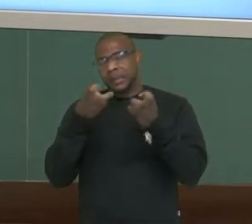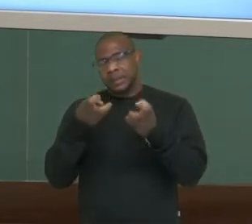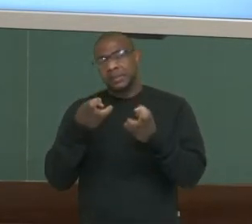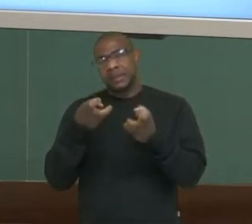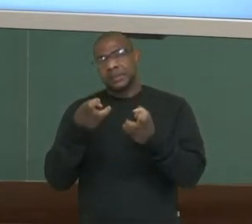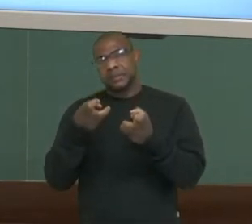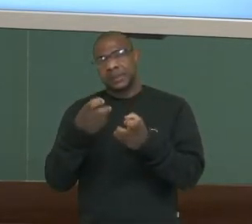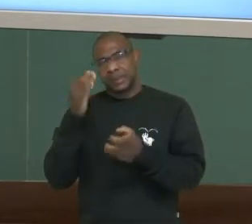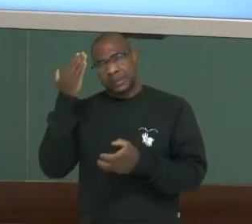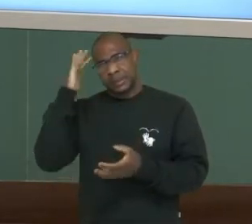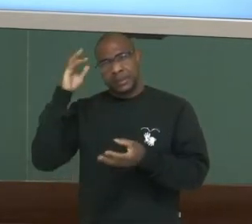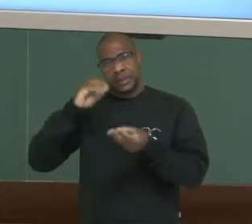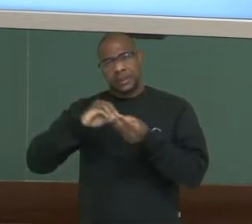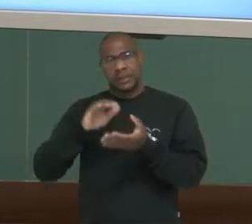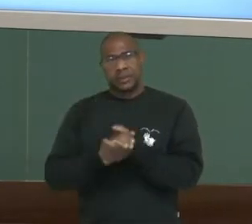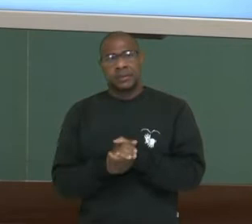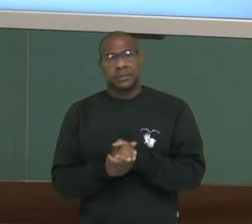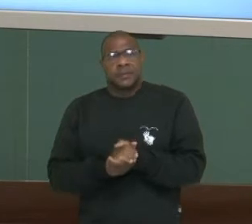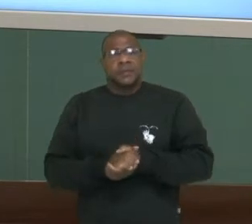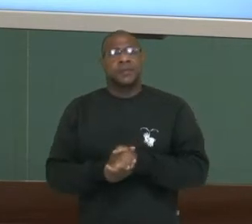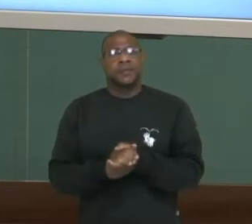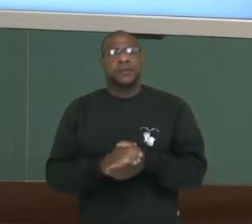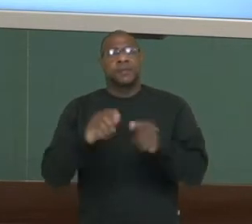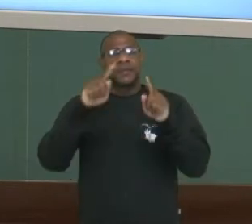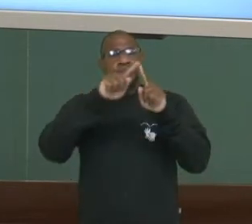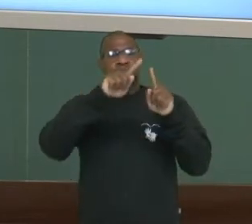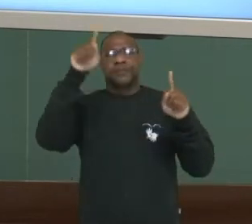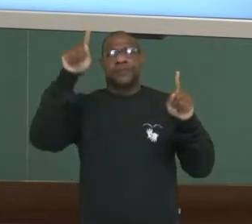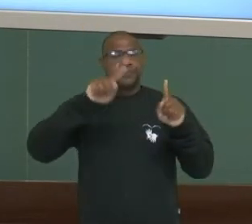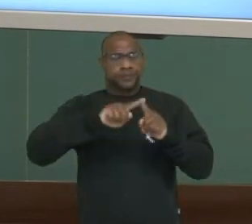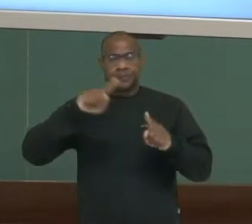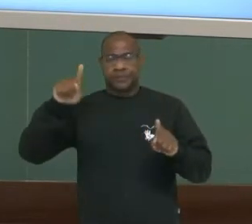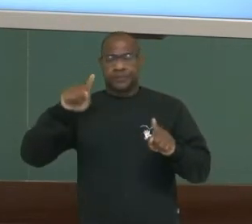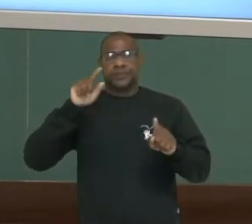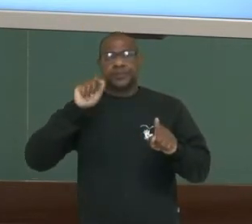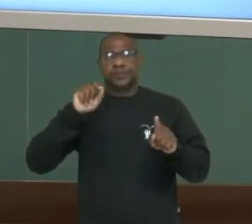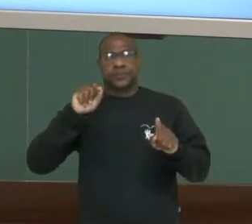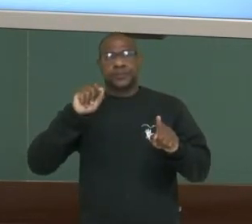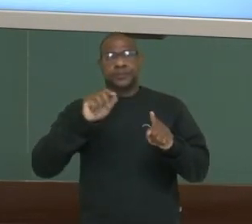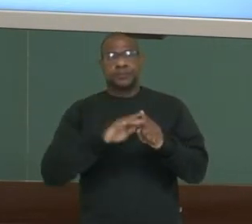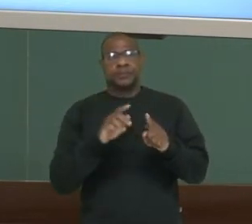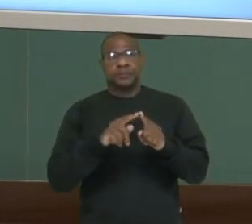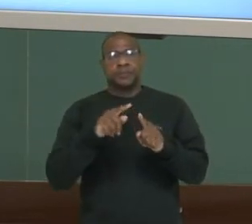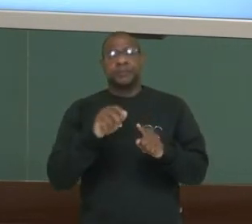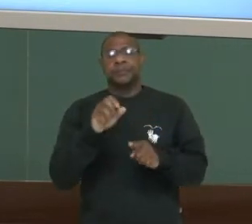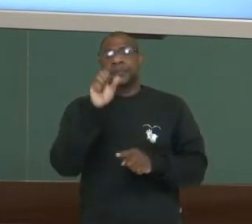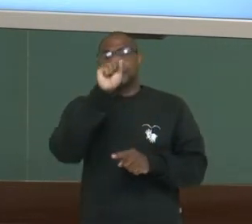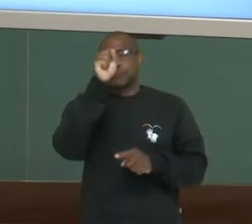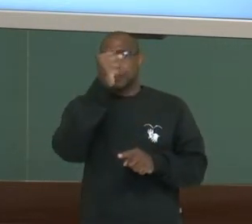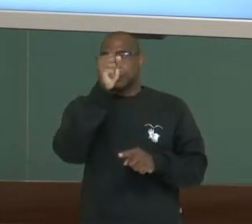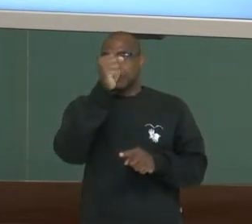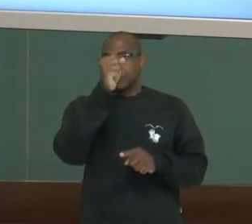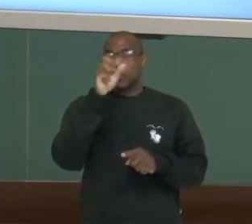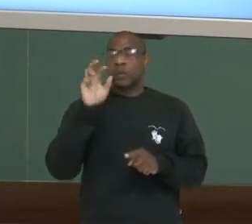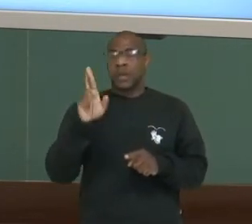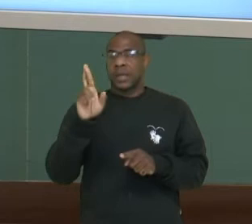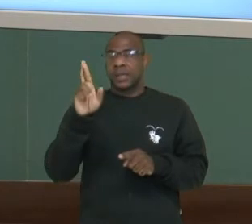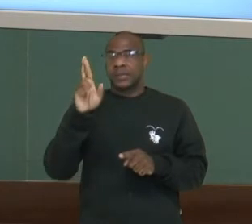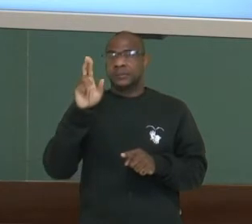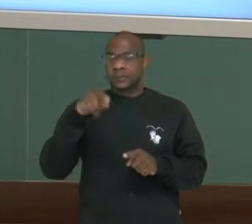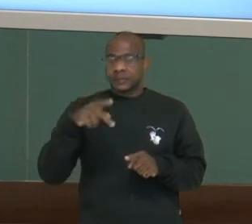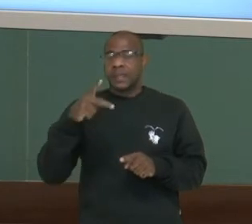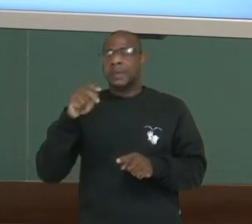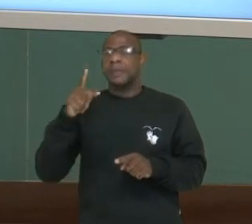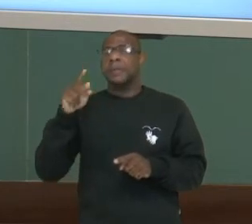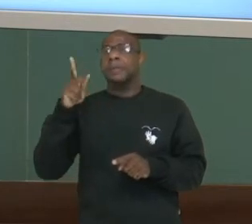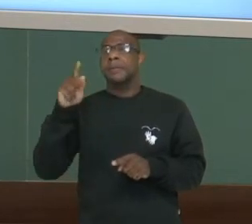adequada. Então, o R com duas barrinhas paralelas ali quer dizer que o R é paralelo a S. Tranquilo? Então, são um